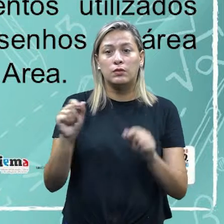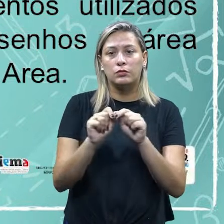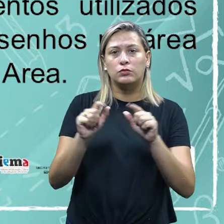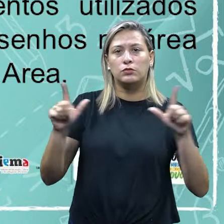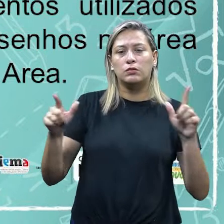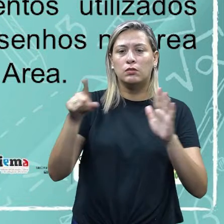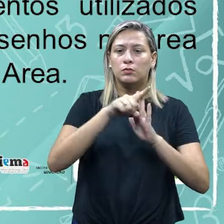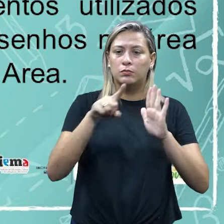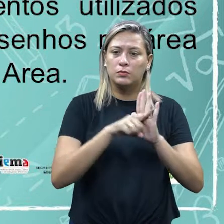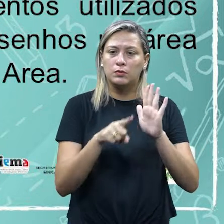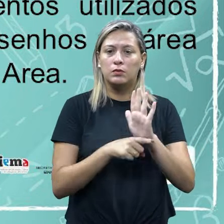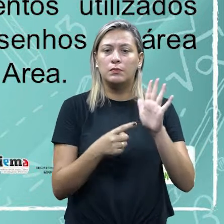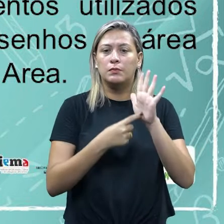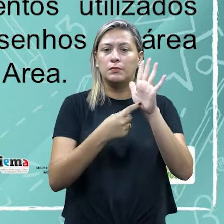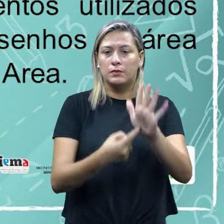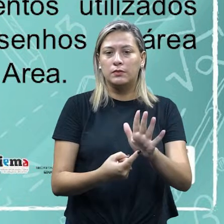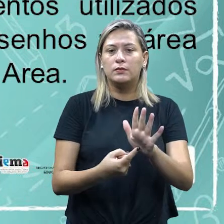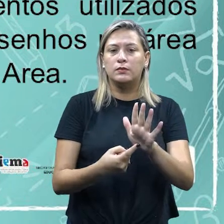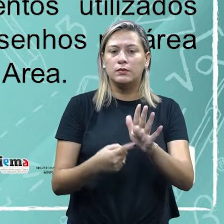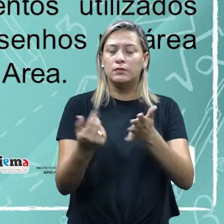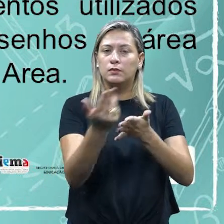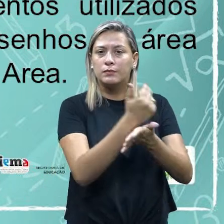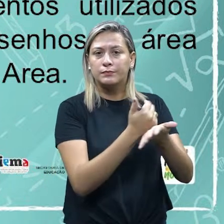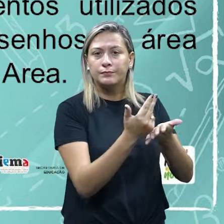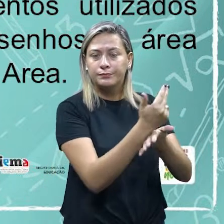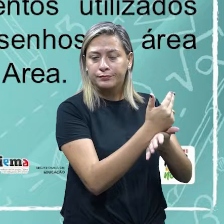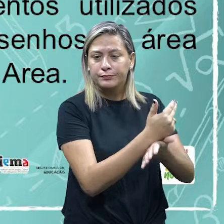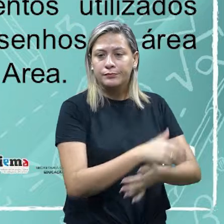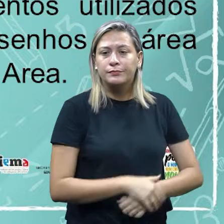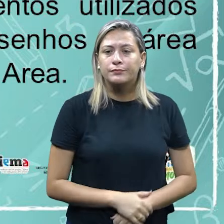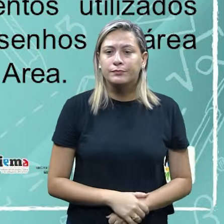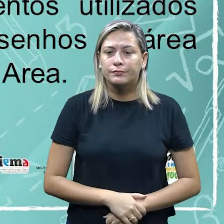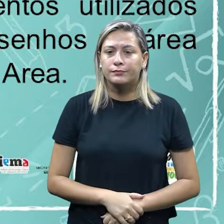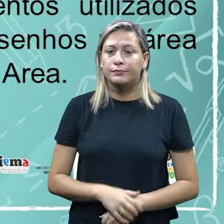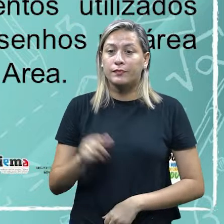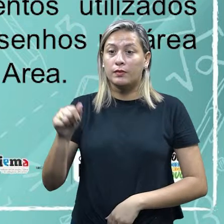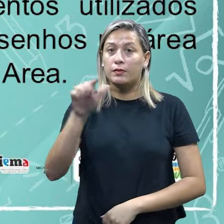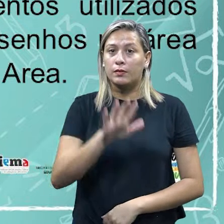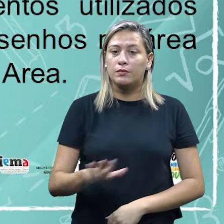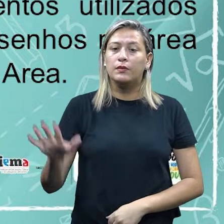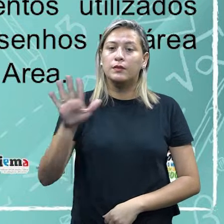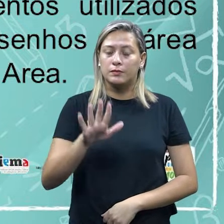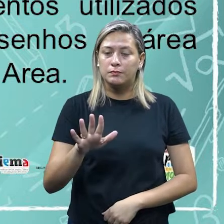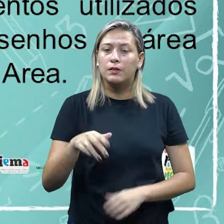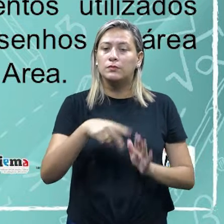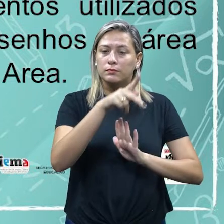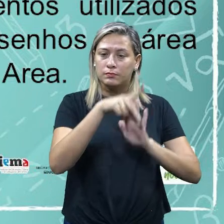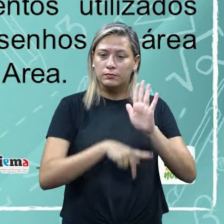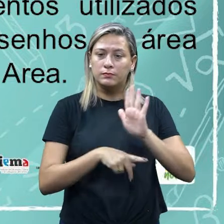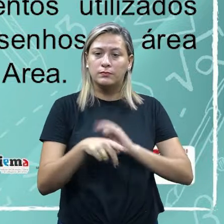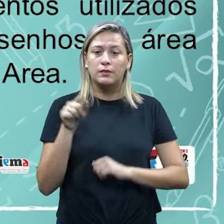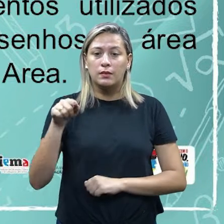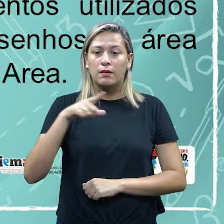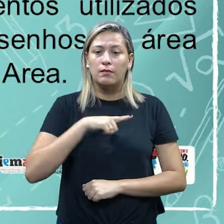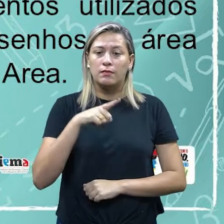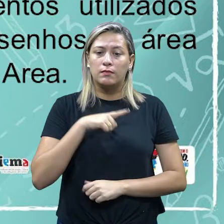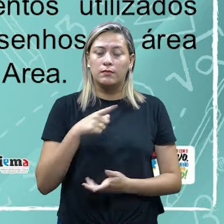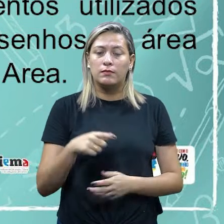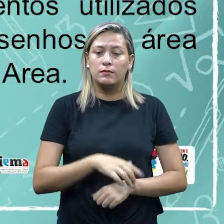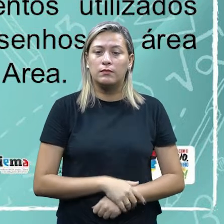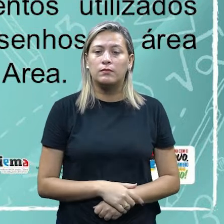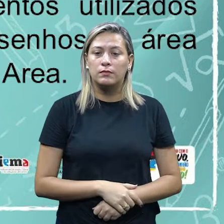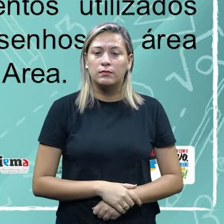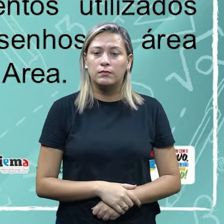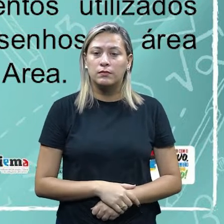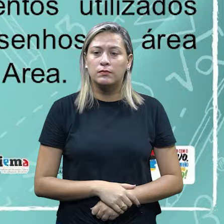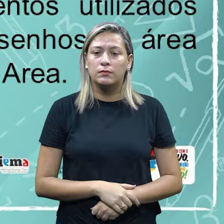é apresentada contendo a interface gráfica. Essa janela é o espaço de trabalho de projetos. Nela estão dispostos